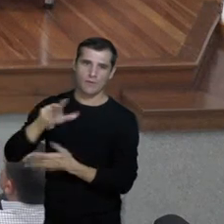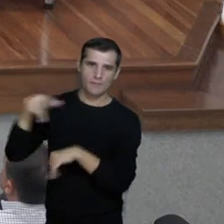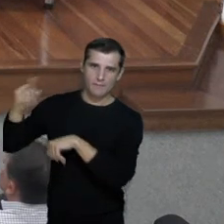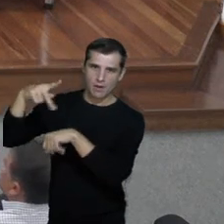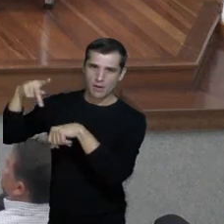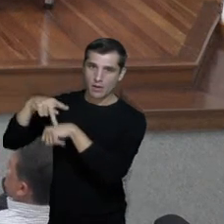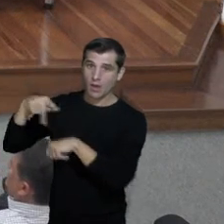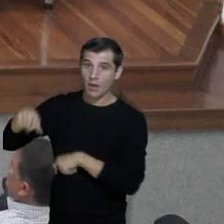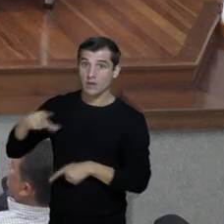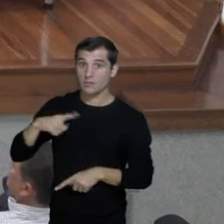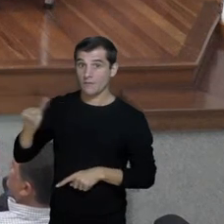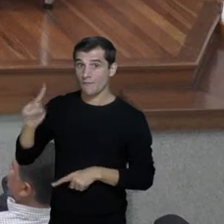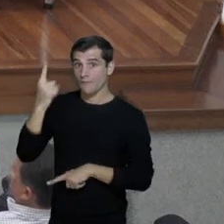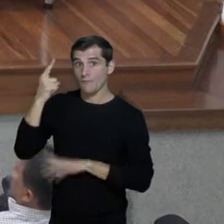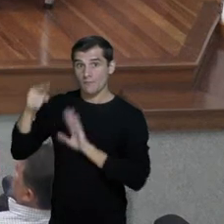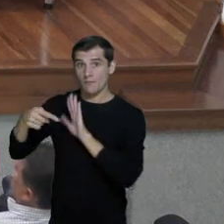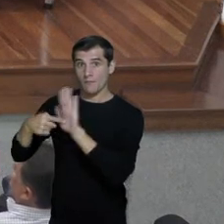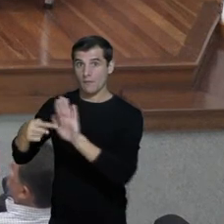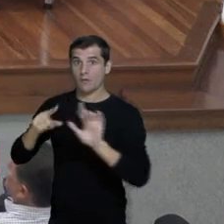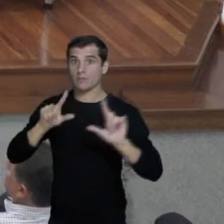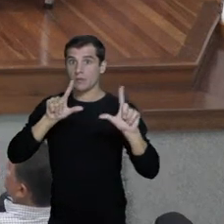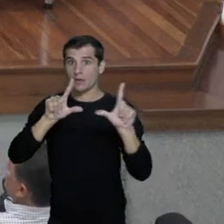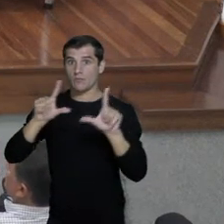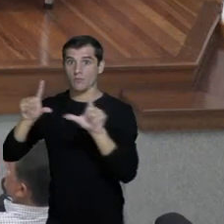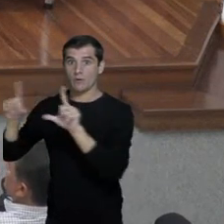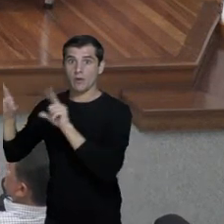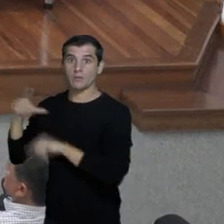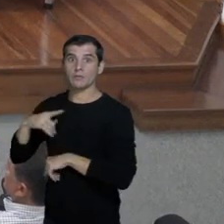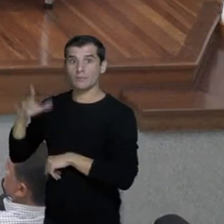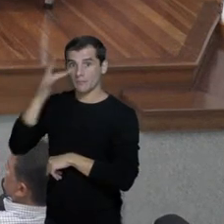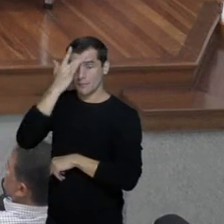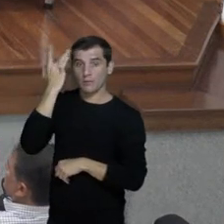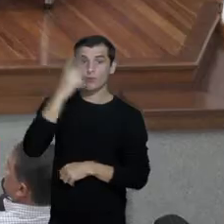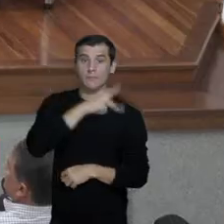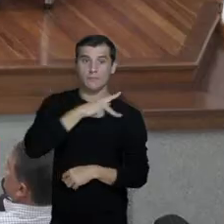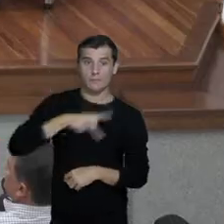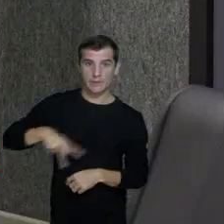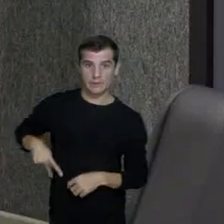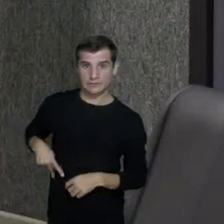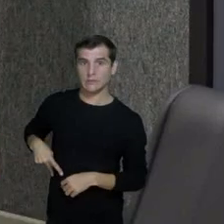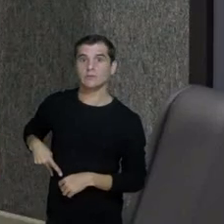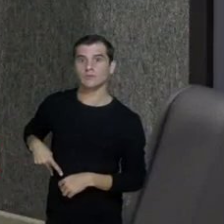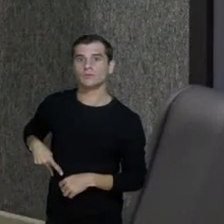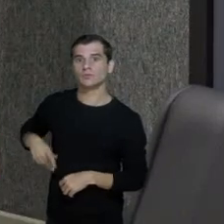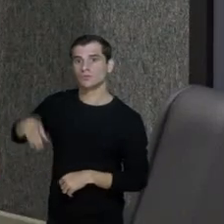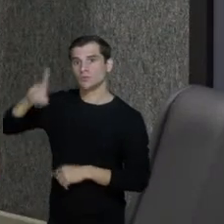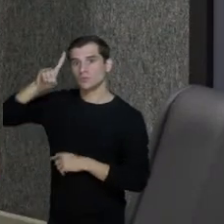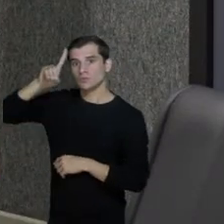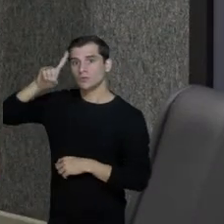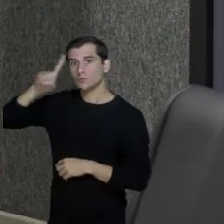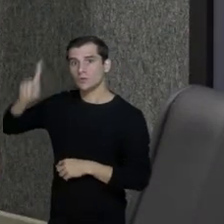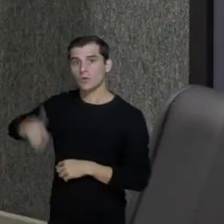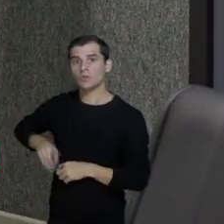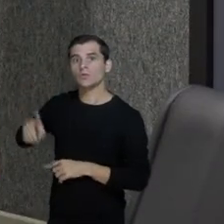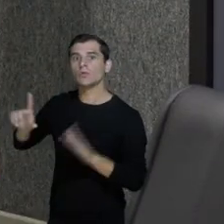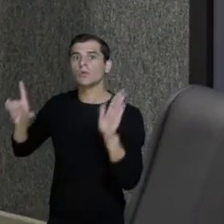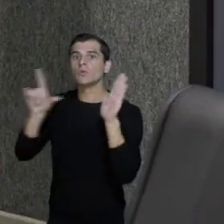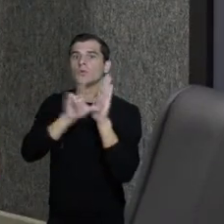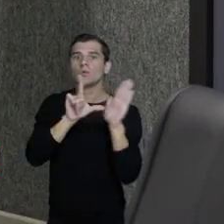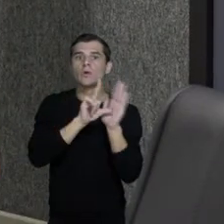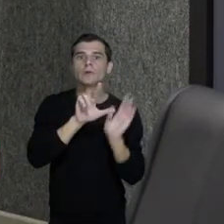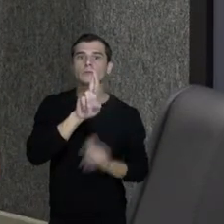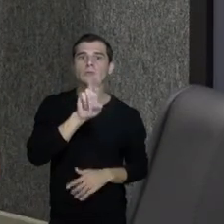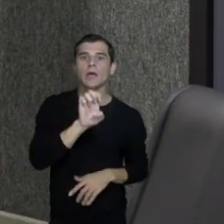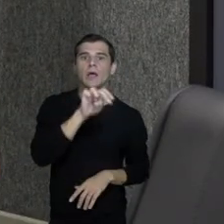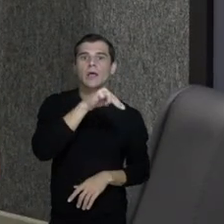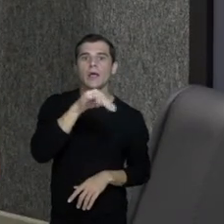diretor das lojas Renner o presidente o José galó e e ele me convidou